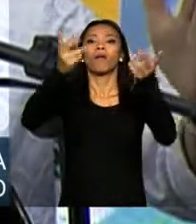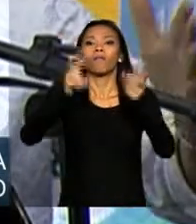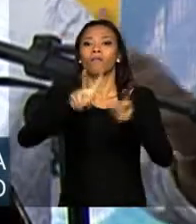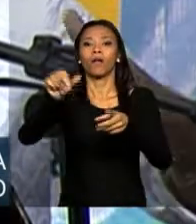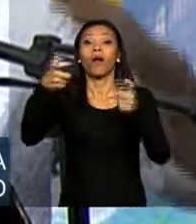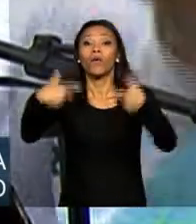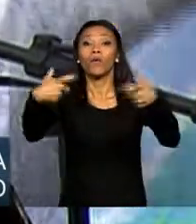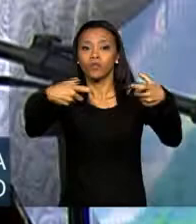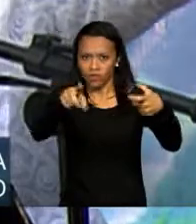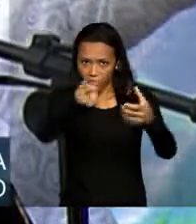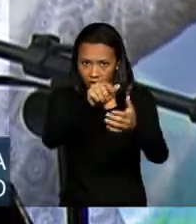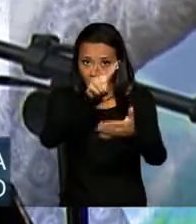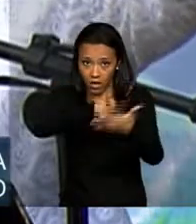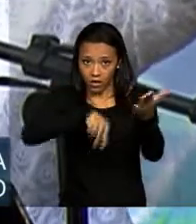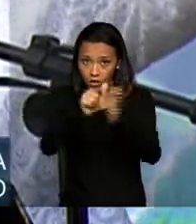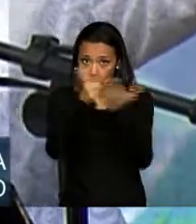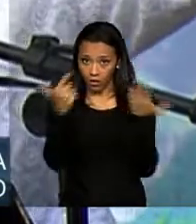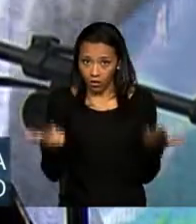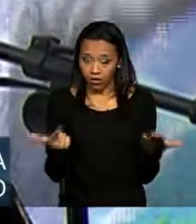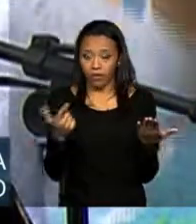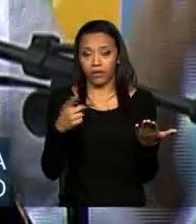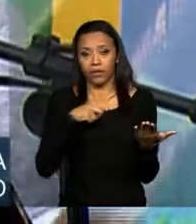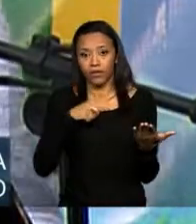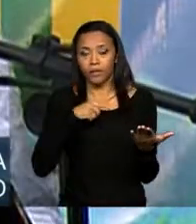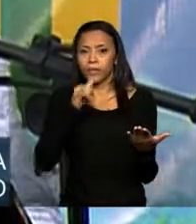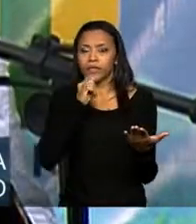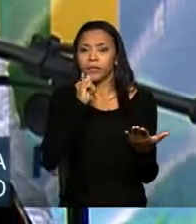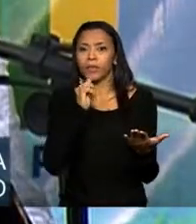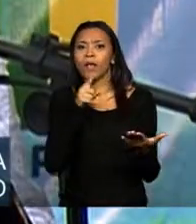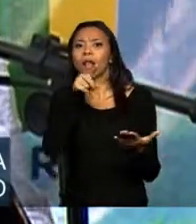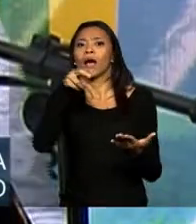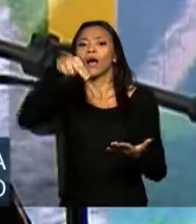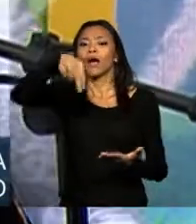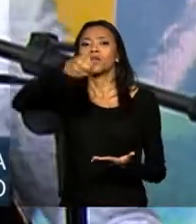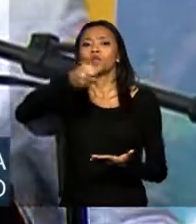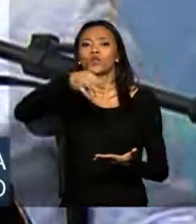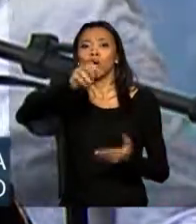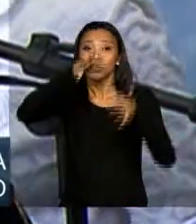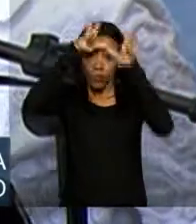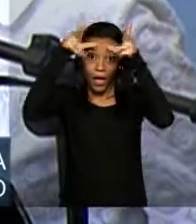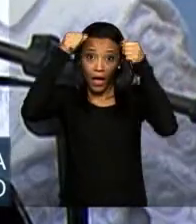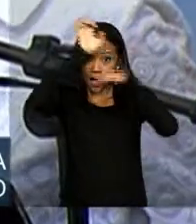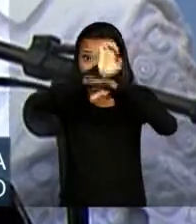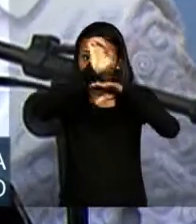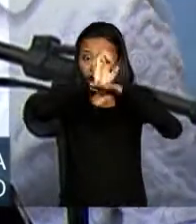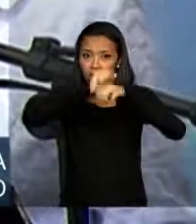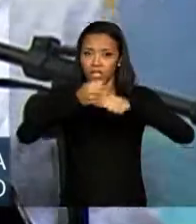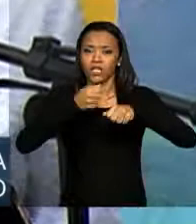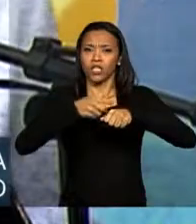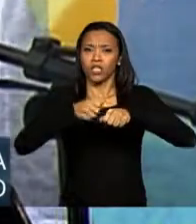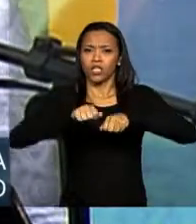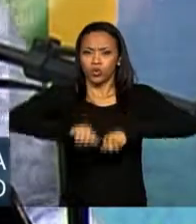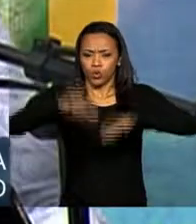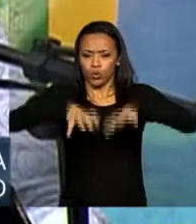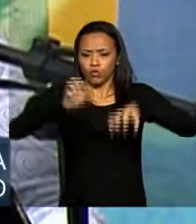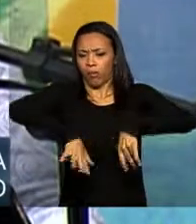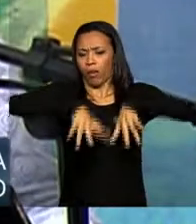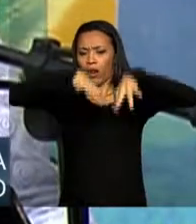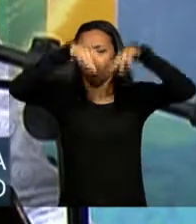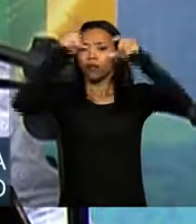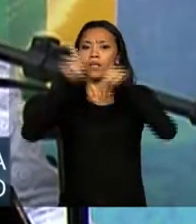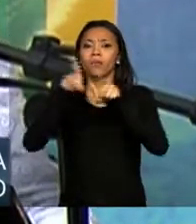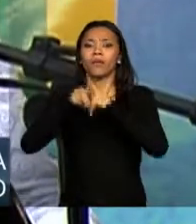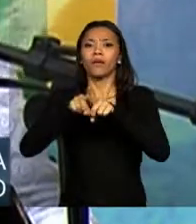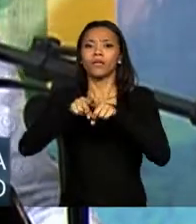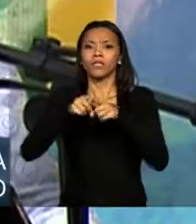vocês lê no jornal que tem enchente lá no Norte no Acre tem seca no Sudeste e